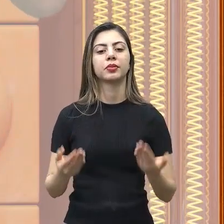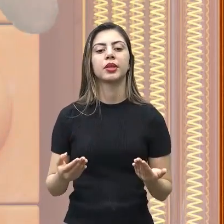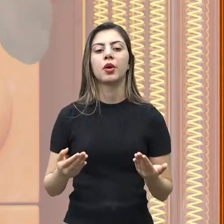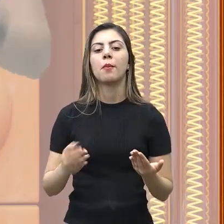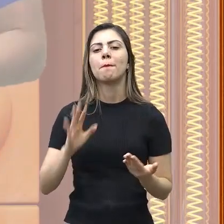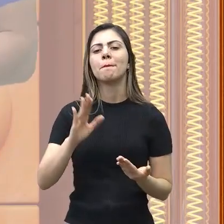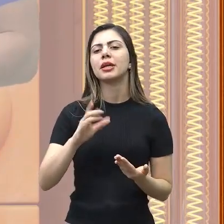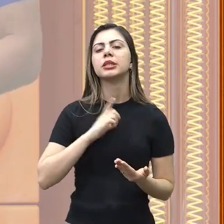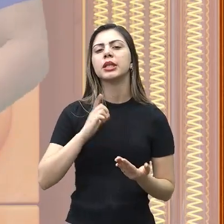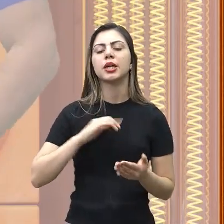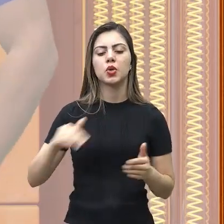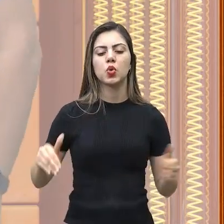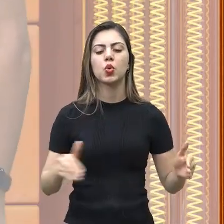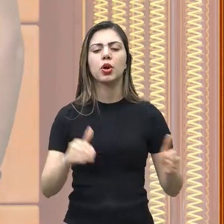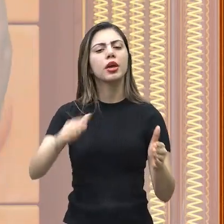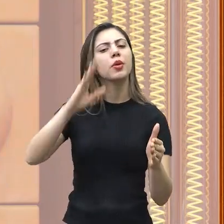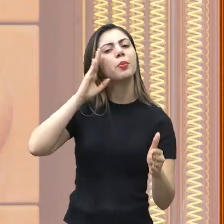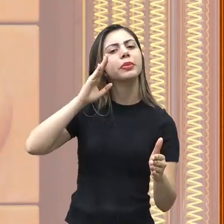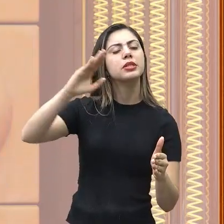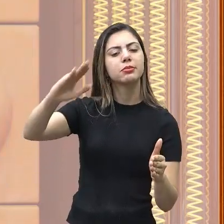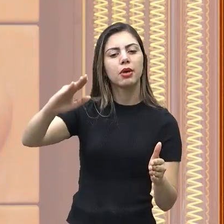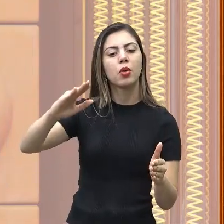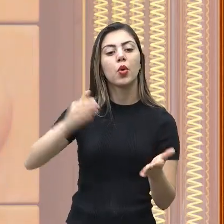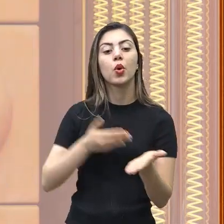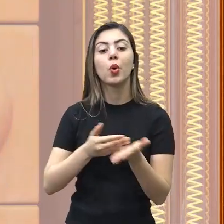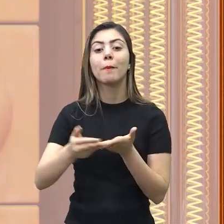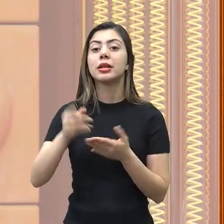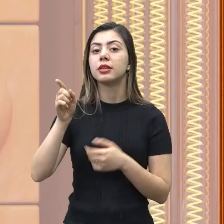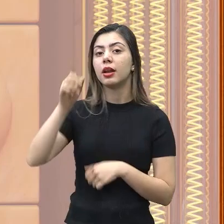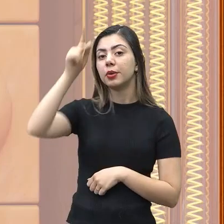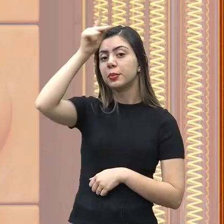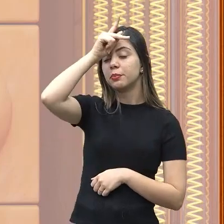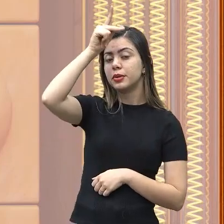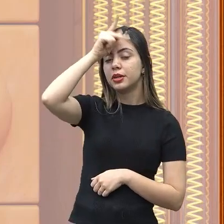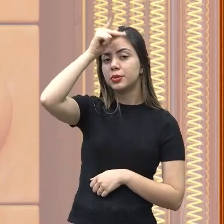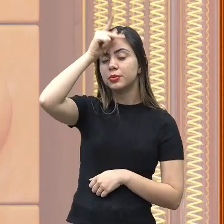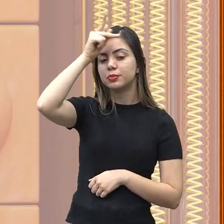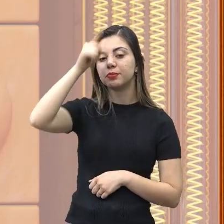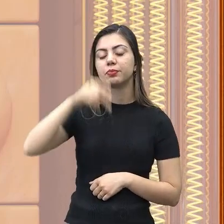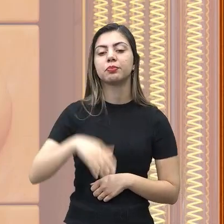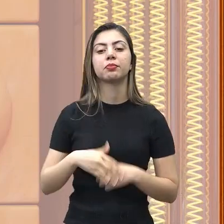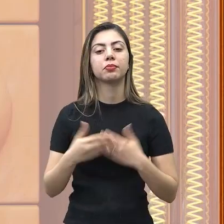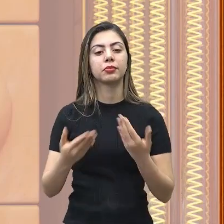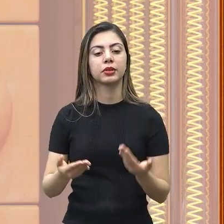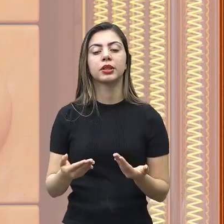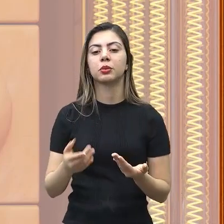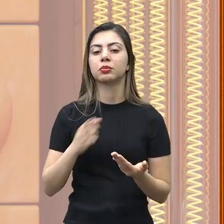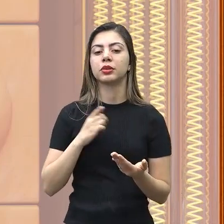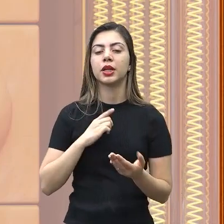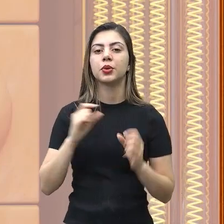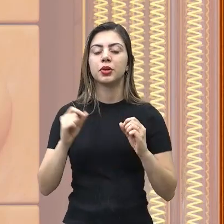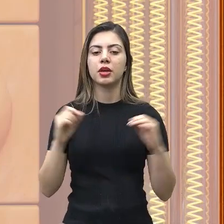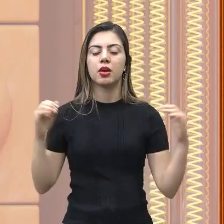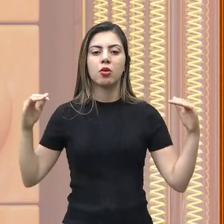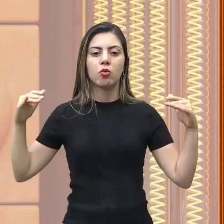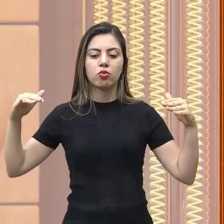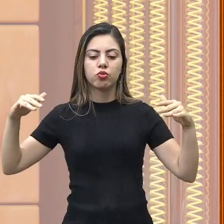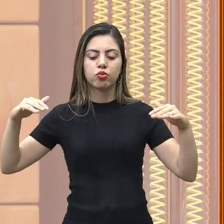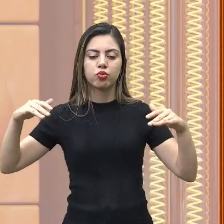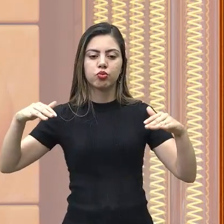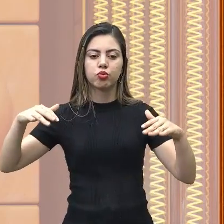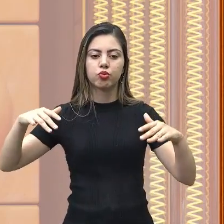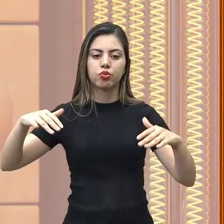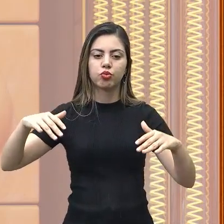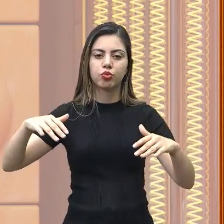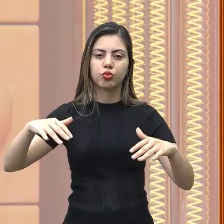rio principal de toda essa bacia, ele começa aqui no Peru, né, lá na Cordilheira dos Andes, e ele vai literalmente descendo, rio